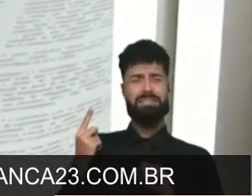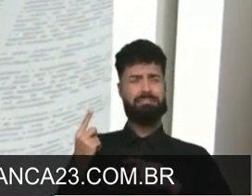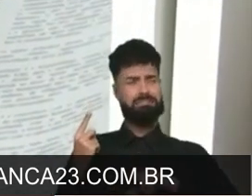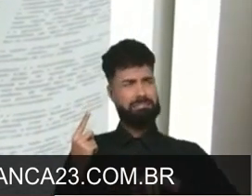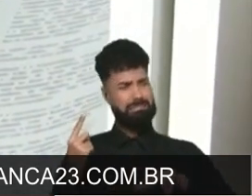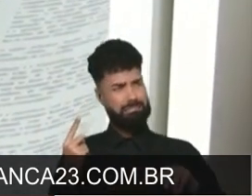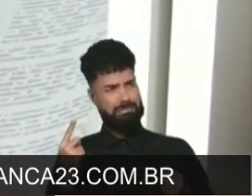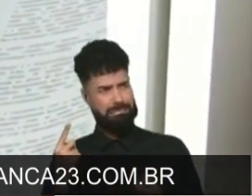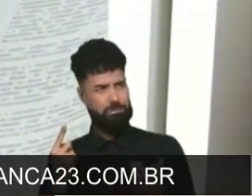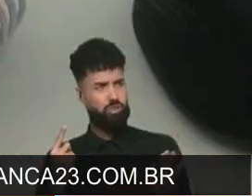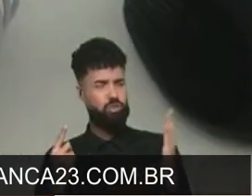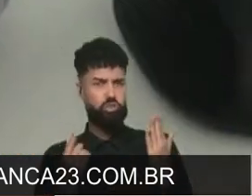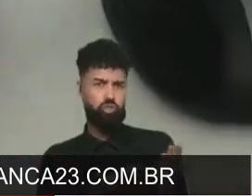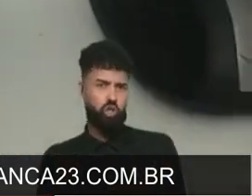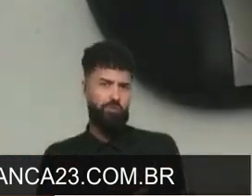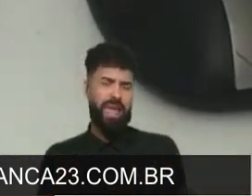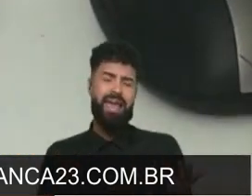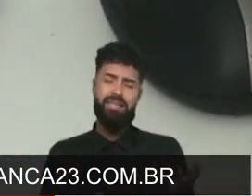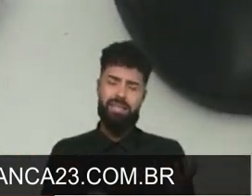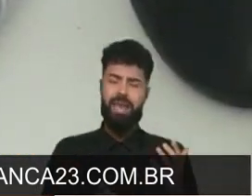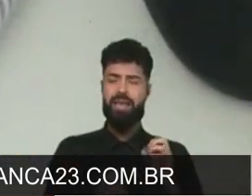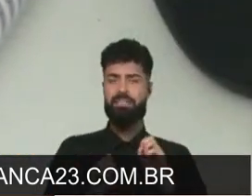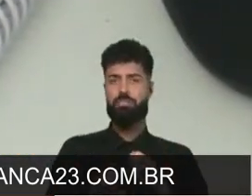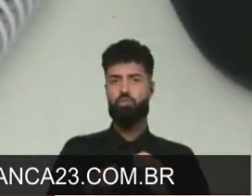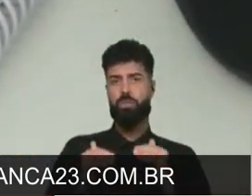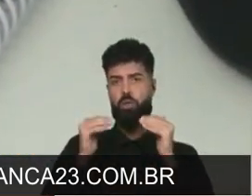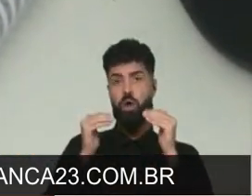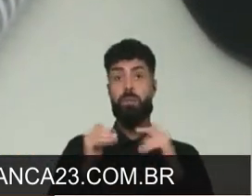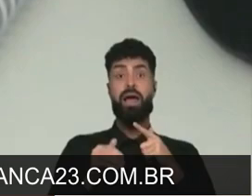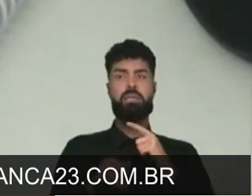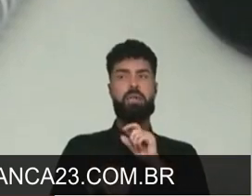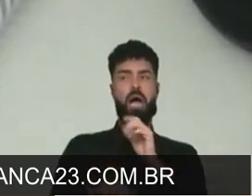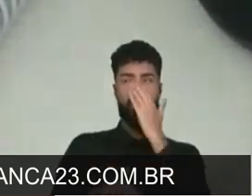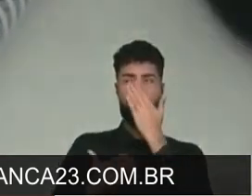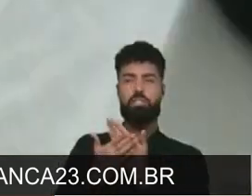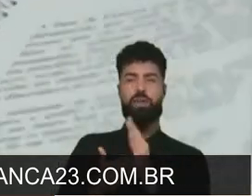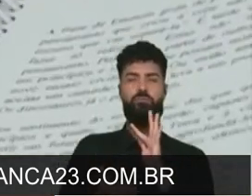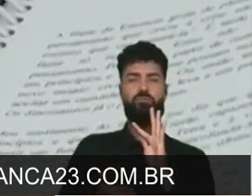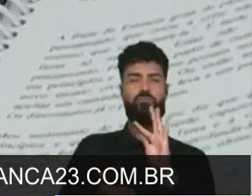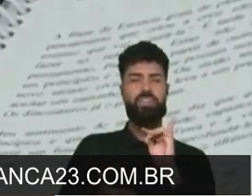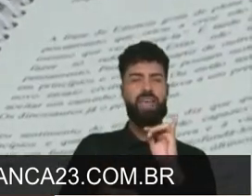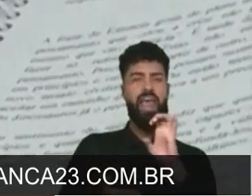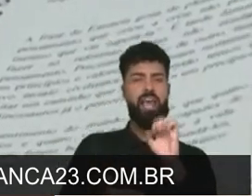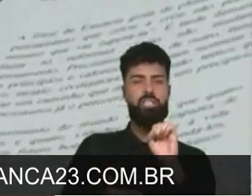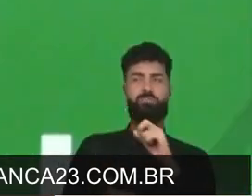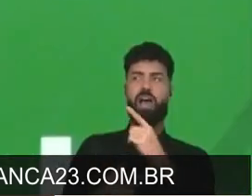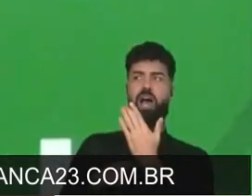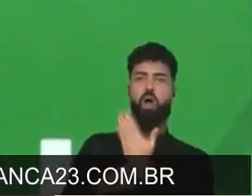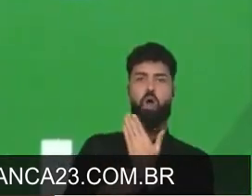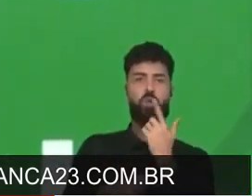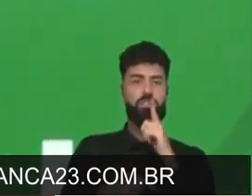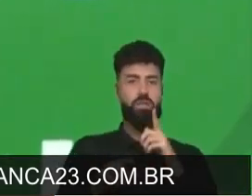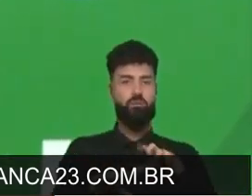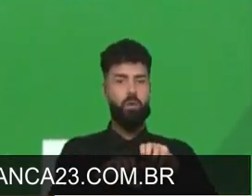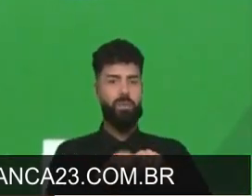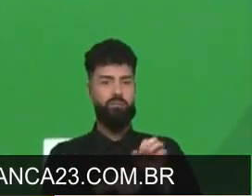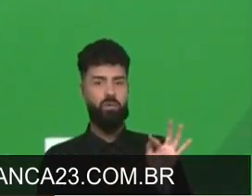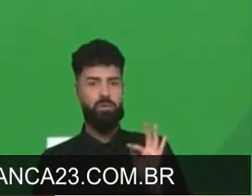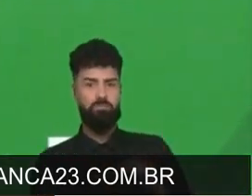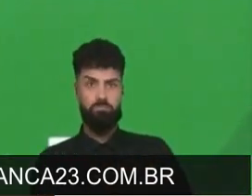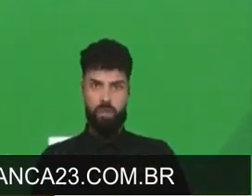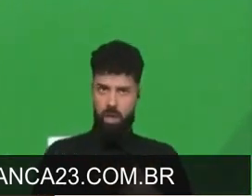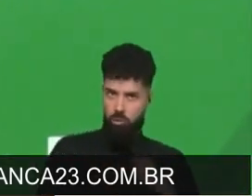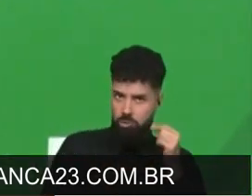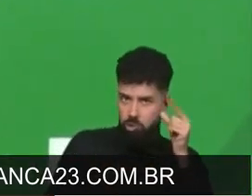almejam o ensino superior e contam com programas como o FIES para conseguir concluir a faculdade. E fiquei sabendo que abriram vagas,